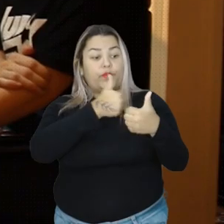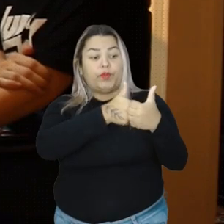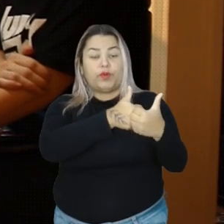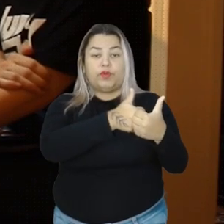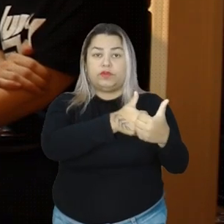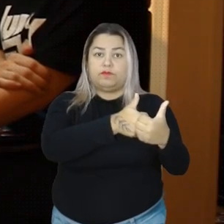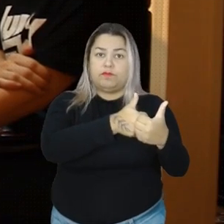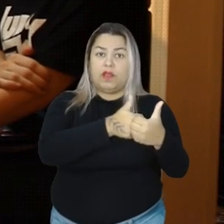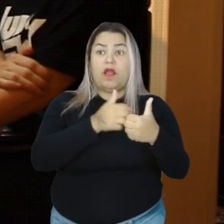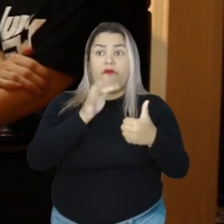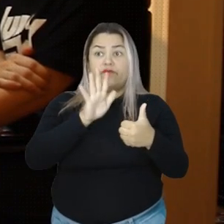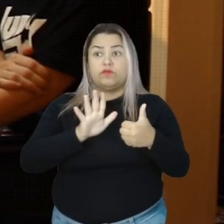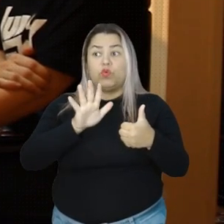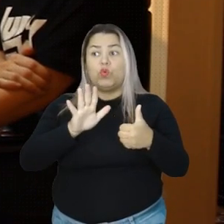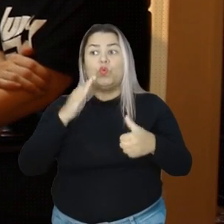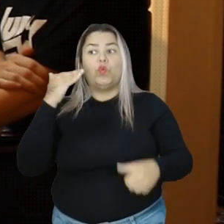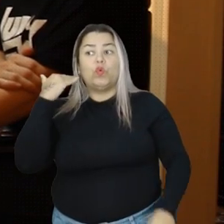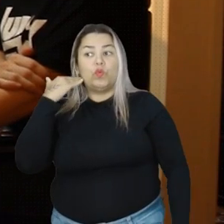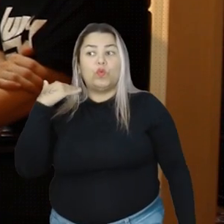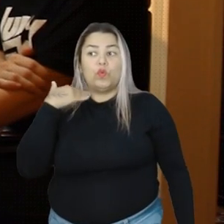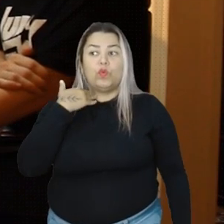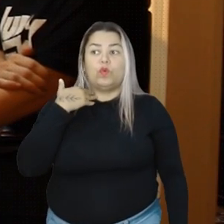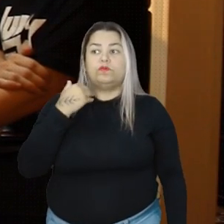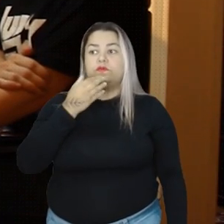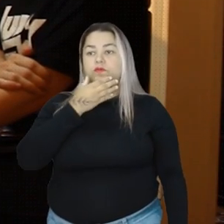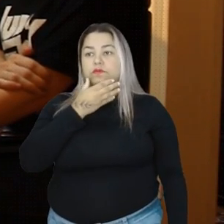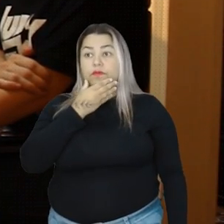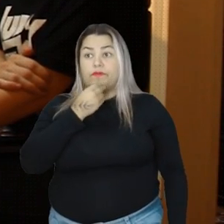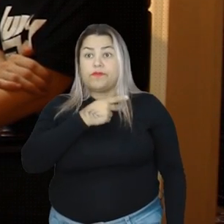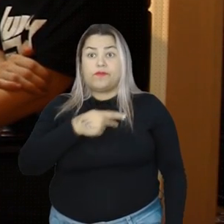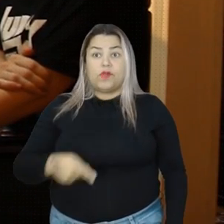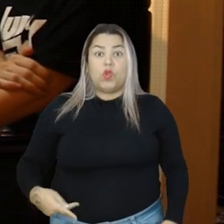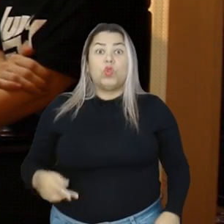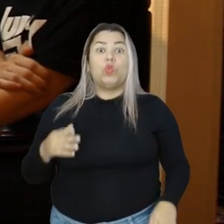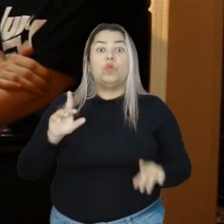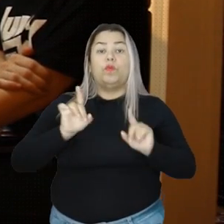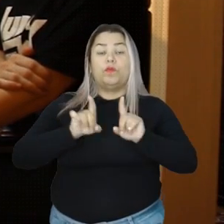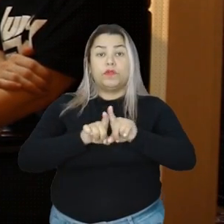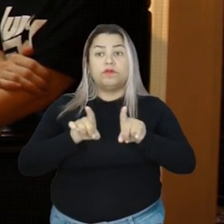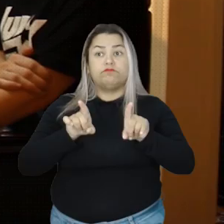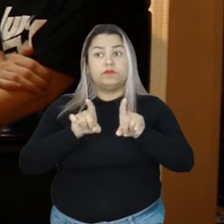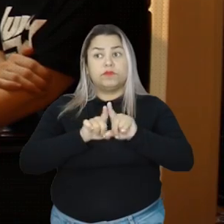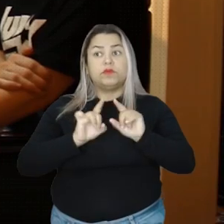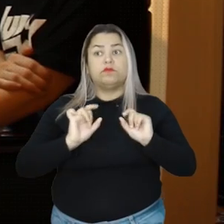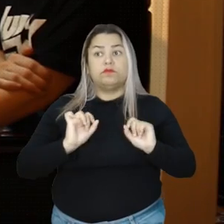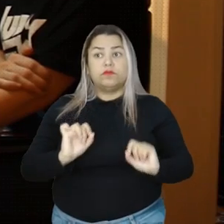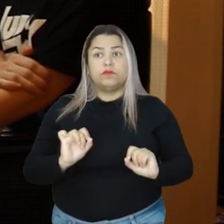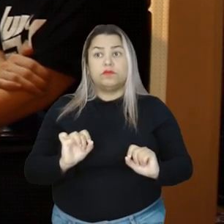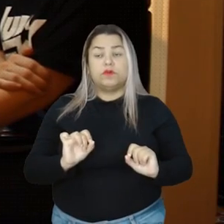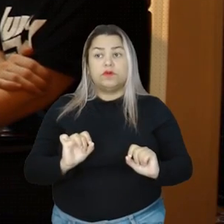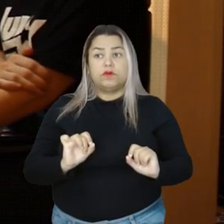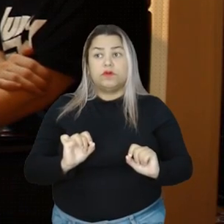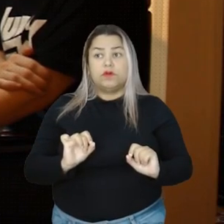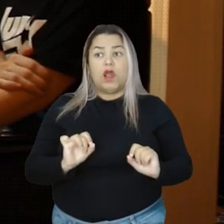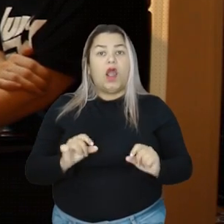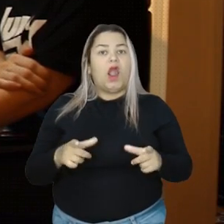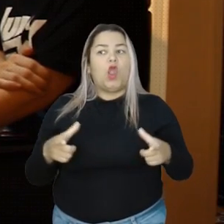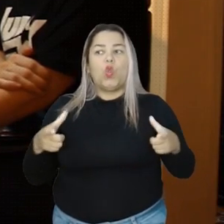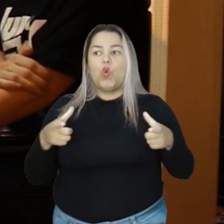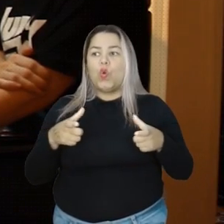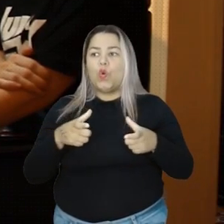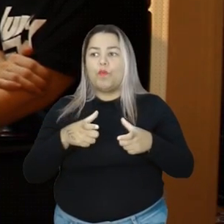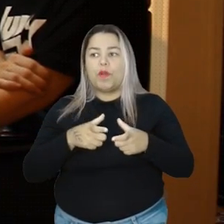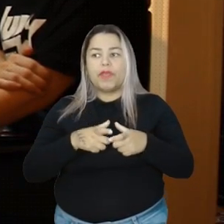a Federação dos Bancários, o presidente da Federação dos Bancários era de Santo Ângelo. Então fizemos uma pequena